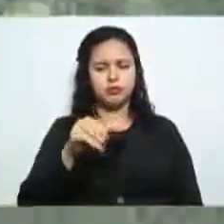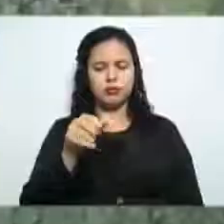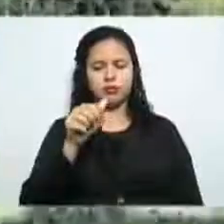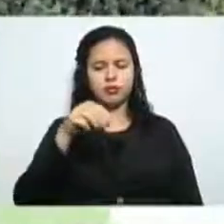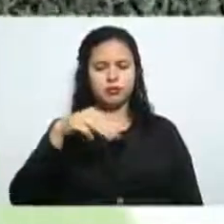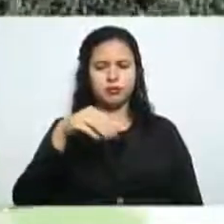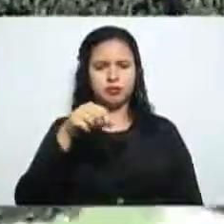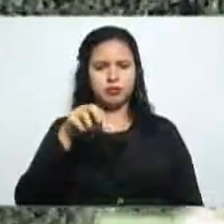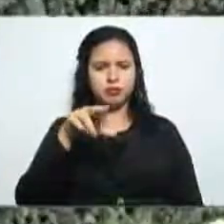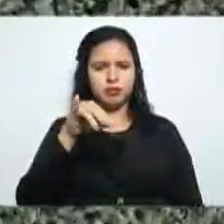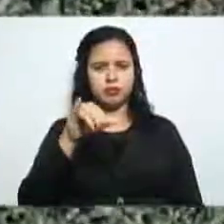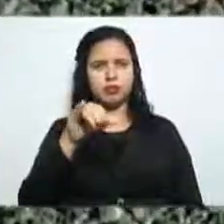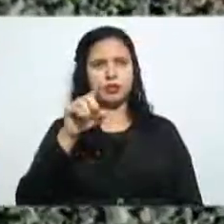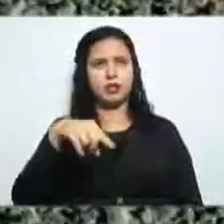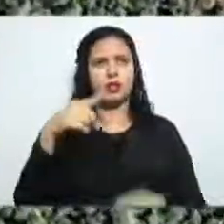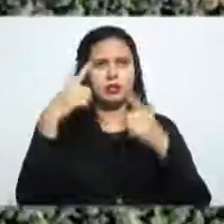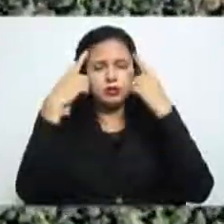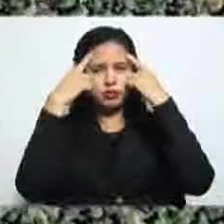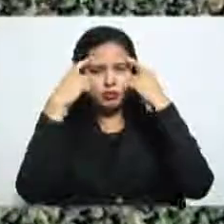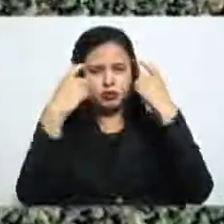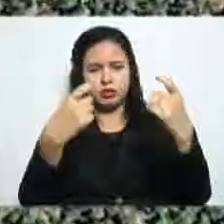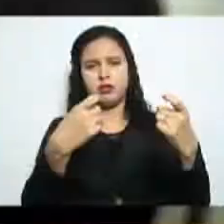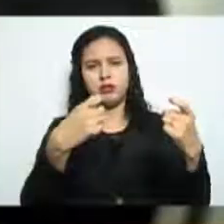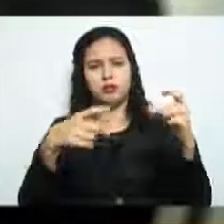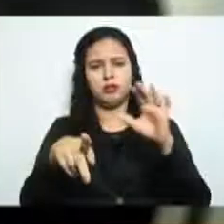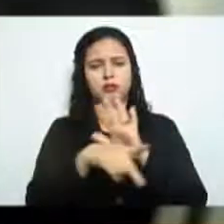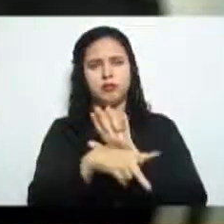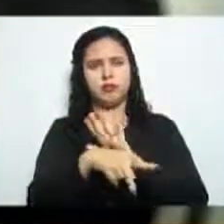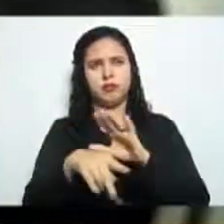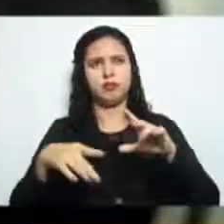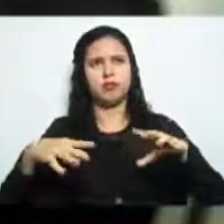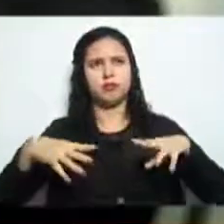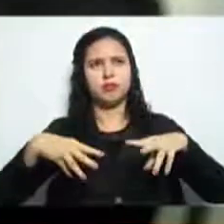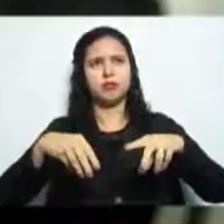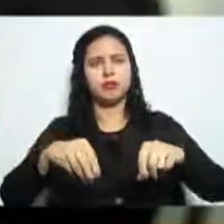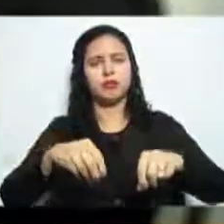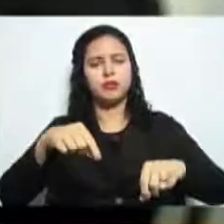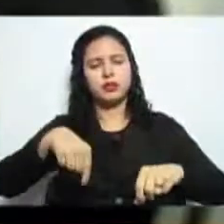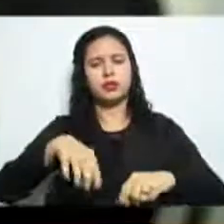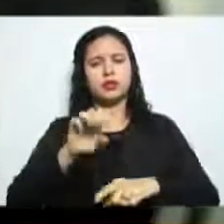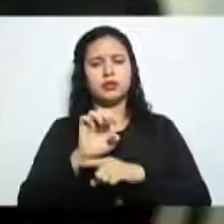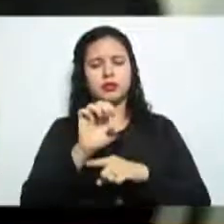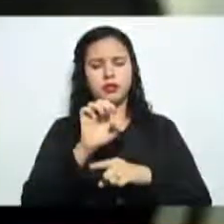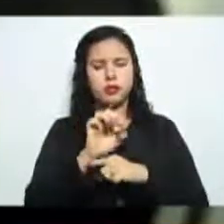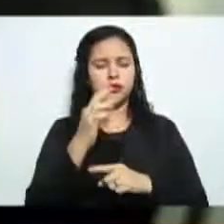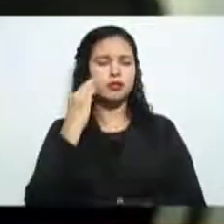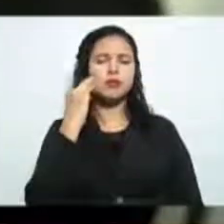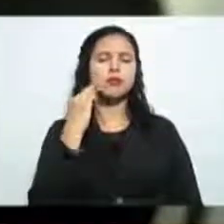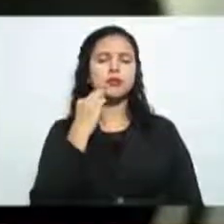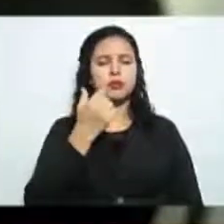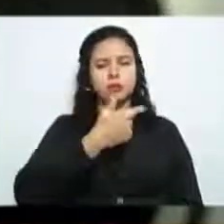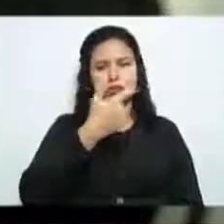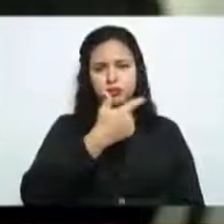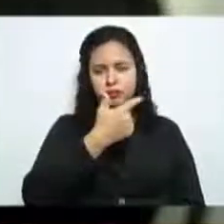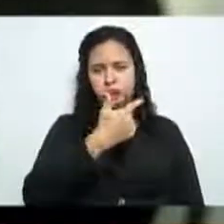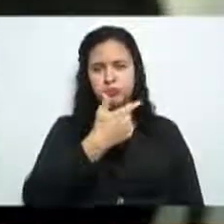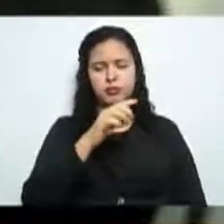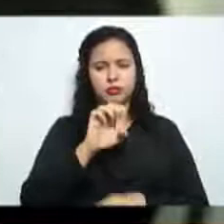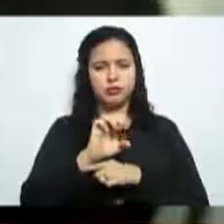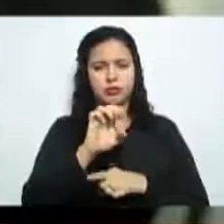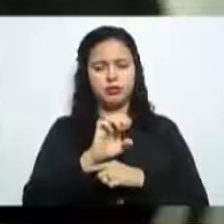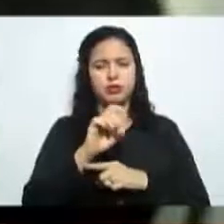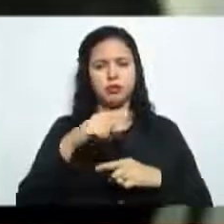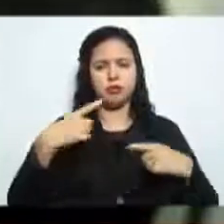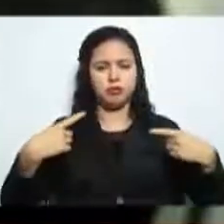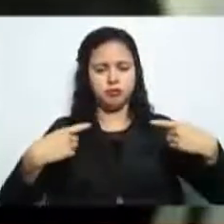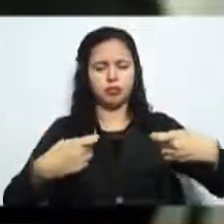maior número de violências e assassinatos no campo. O estado de Rondônia hoje é o segundo estado em maior número de